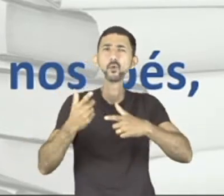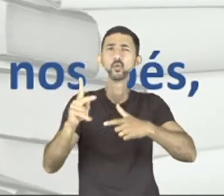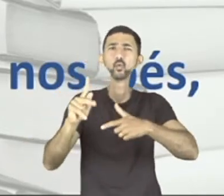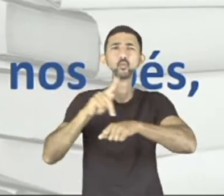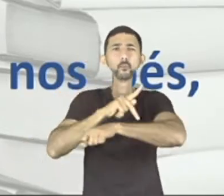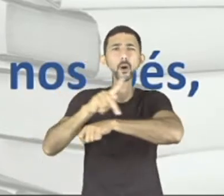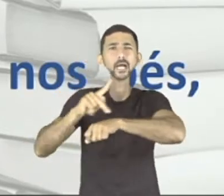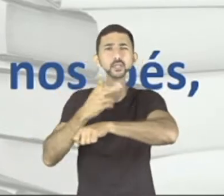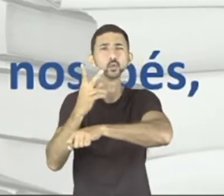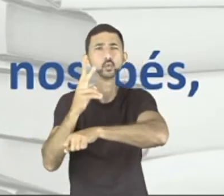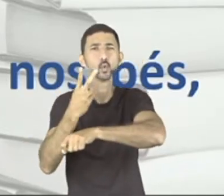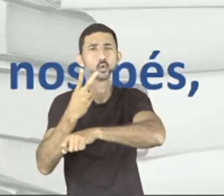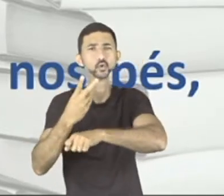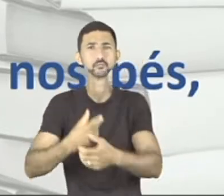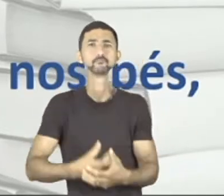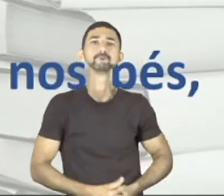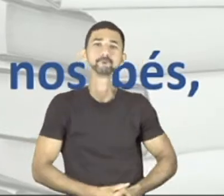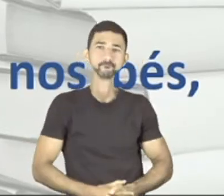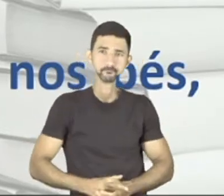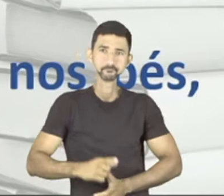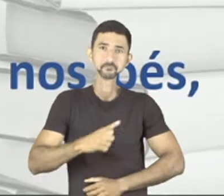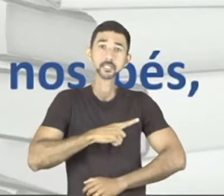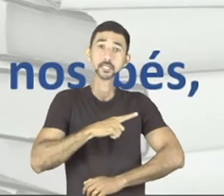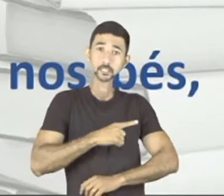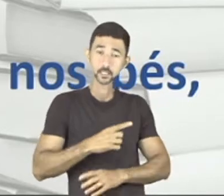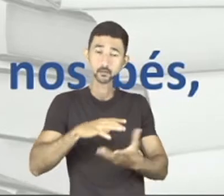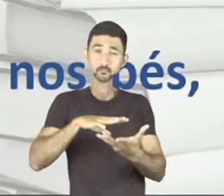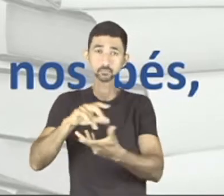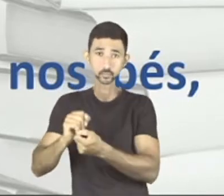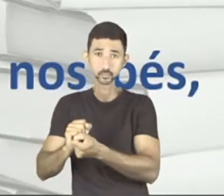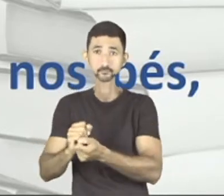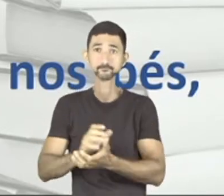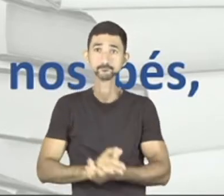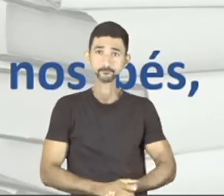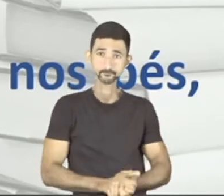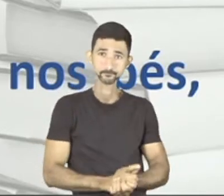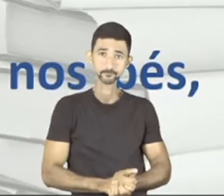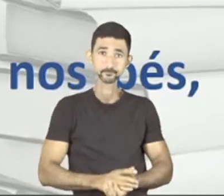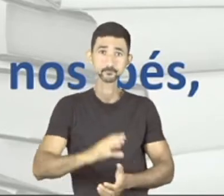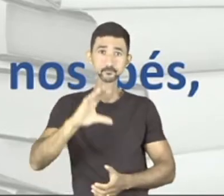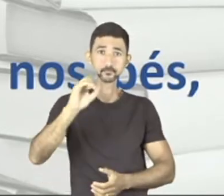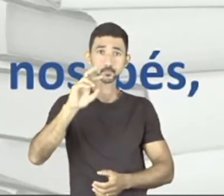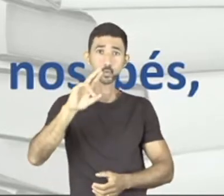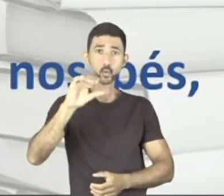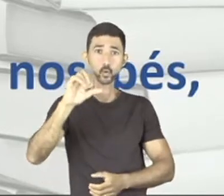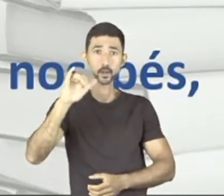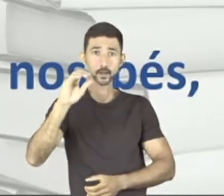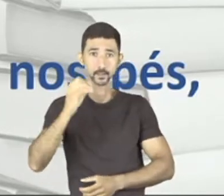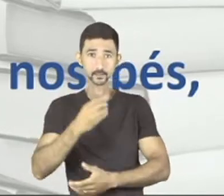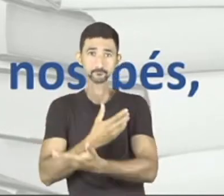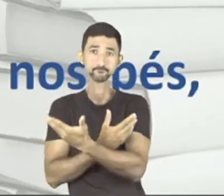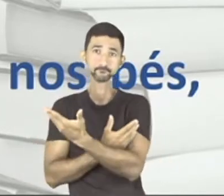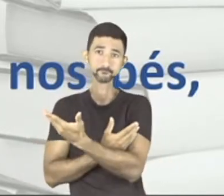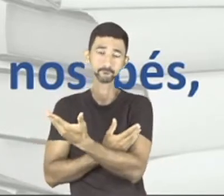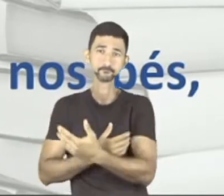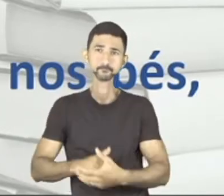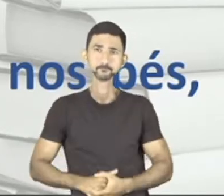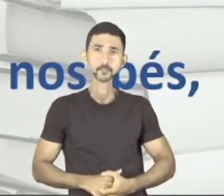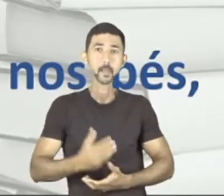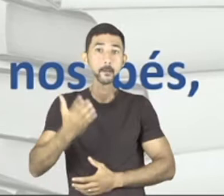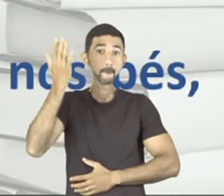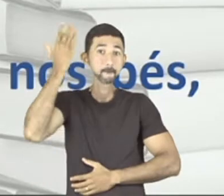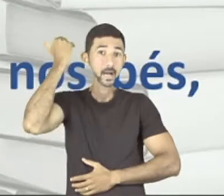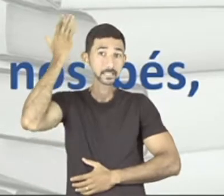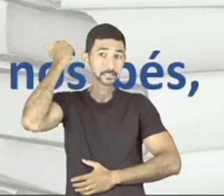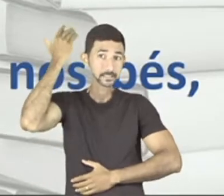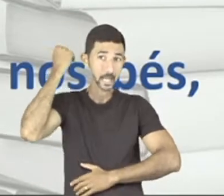Coreias? Existem no mundo duas Coreias, a Coreia do Norte e a Coreia do Sul. No passado, quando